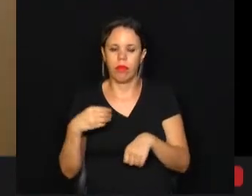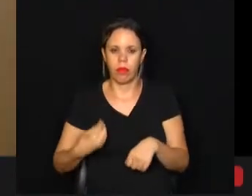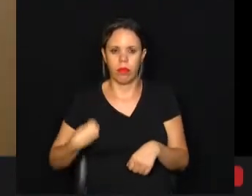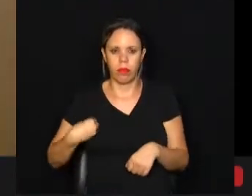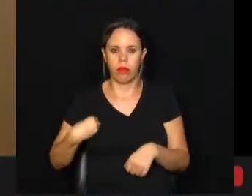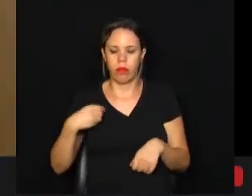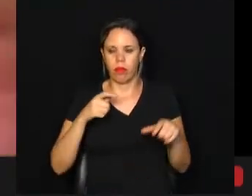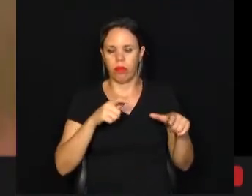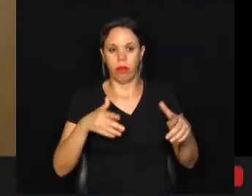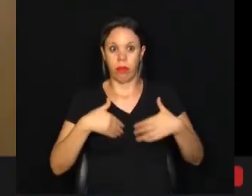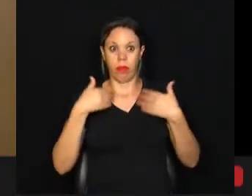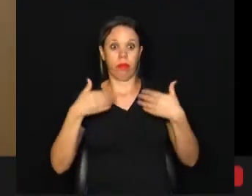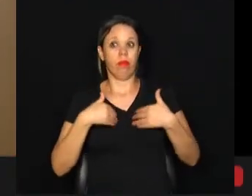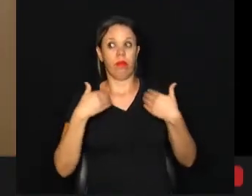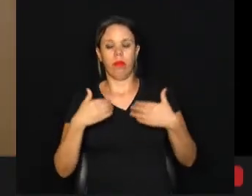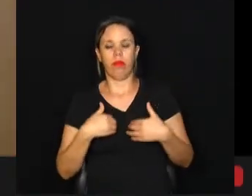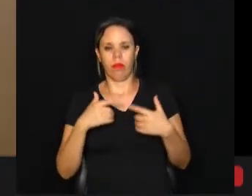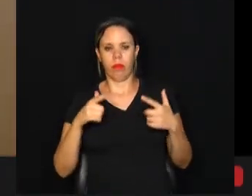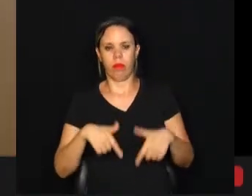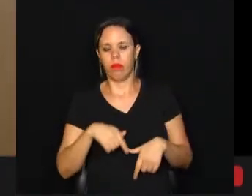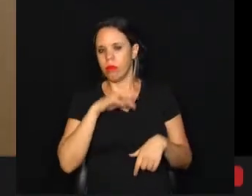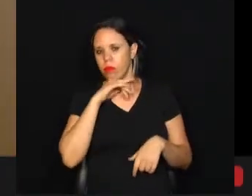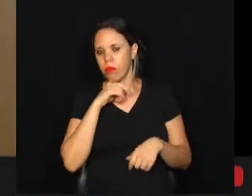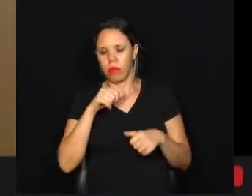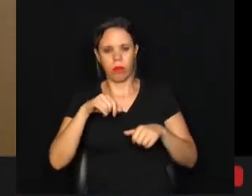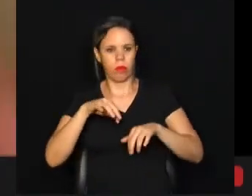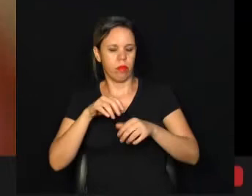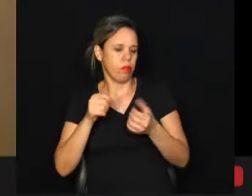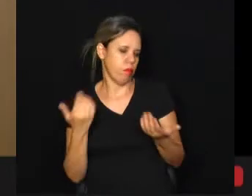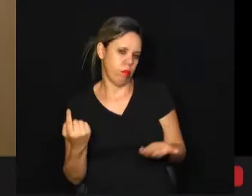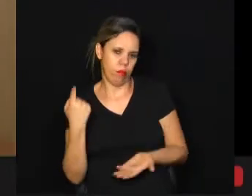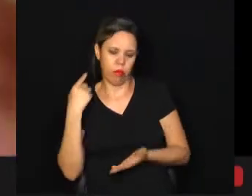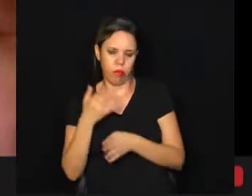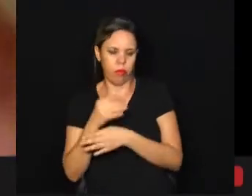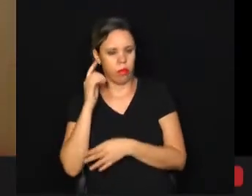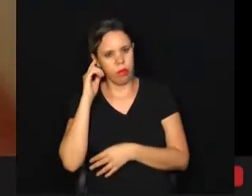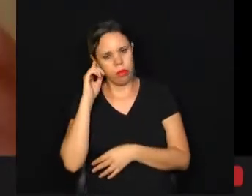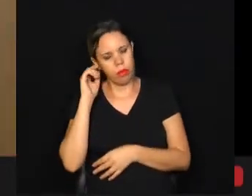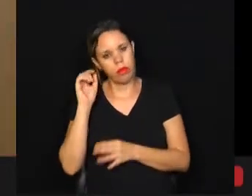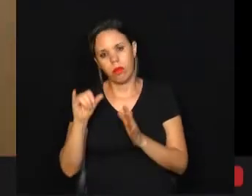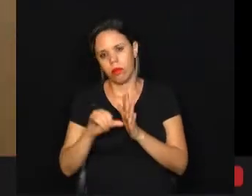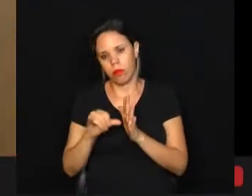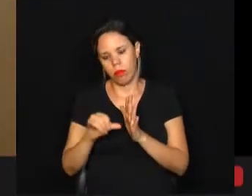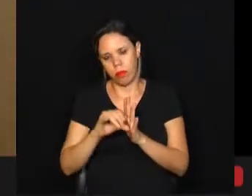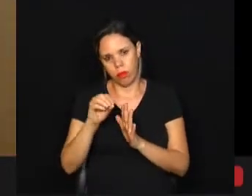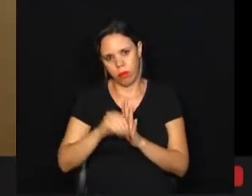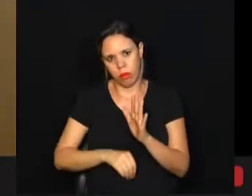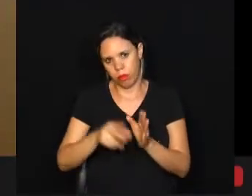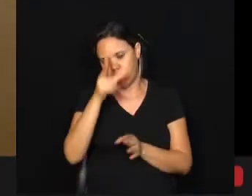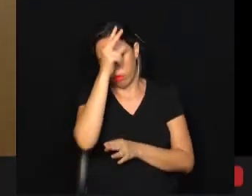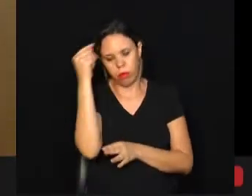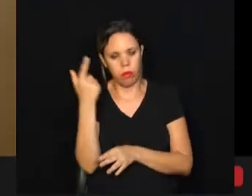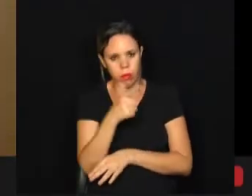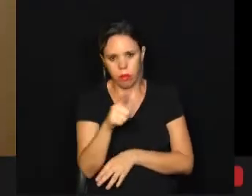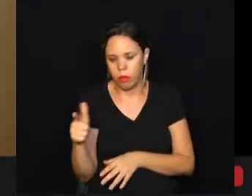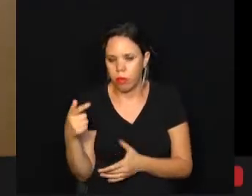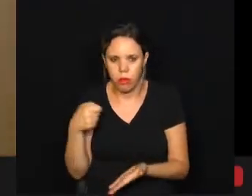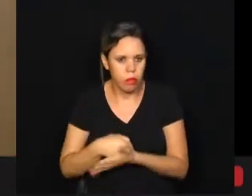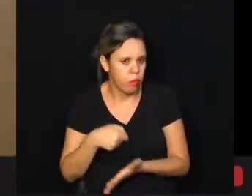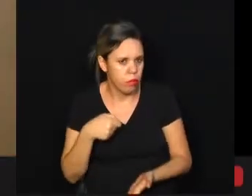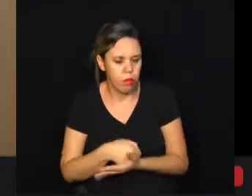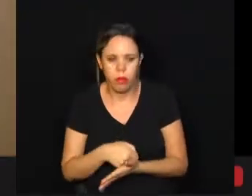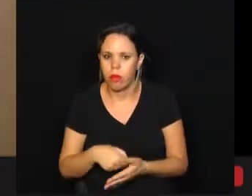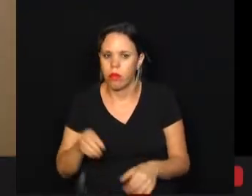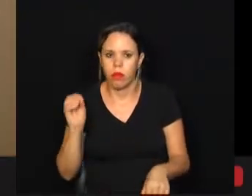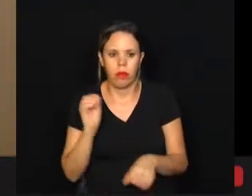esses lugares, ainda que precarizados. Então, veja, um edital público, ele não tem por obrigação